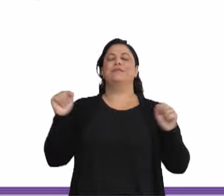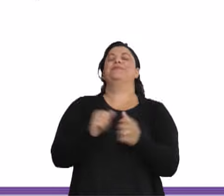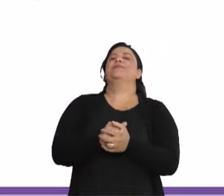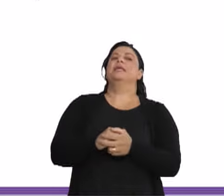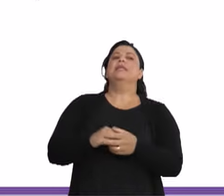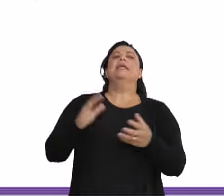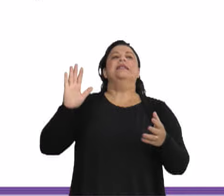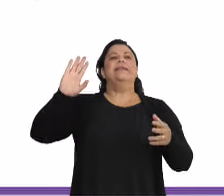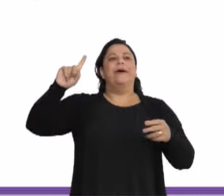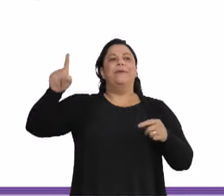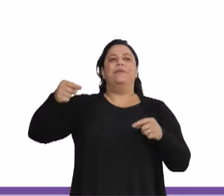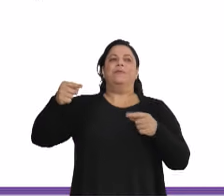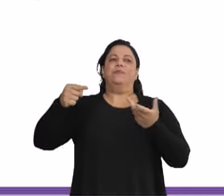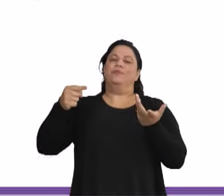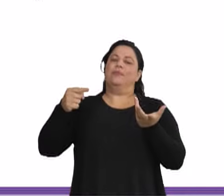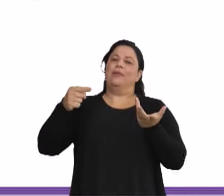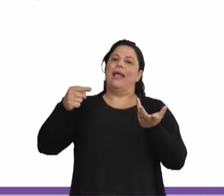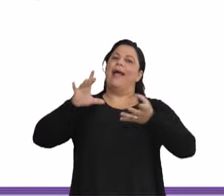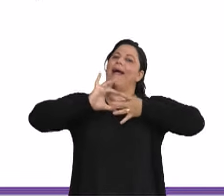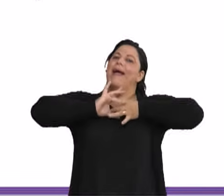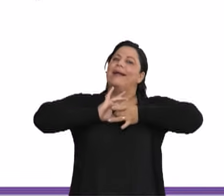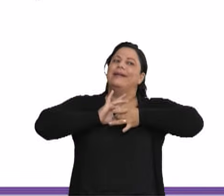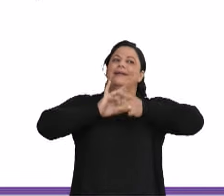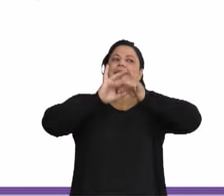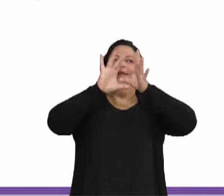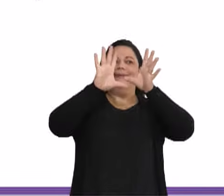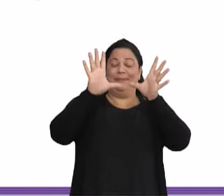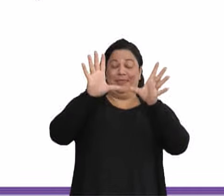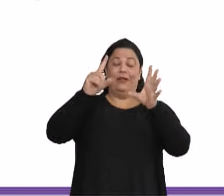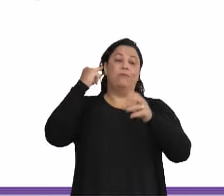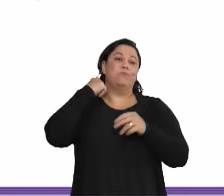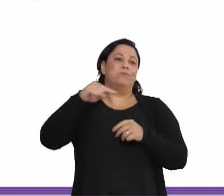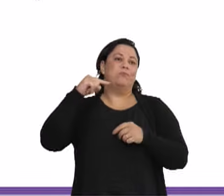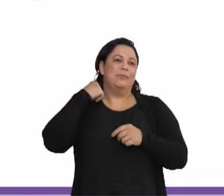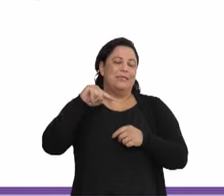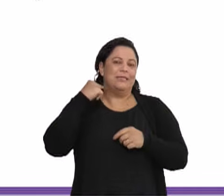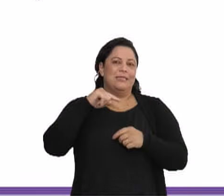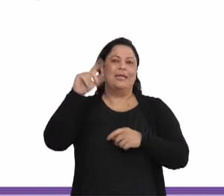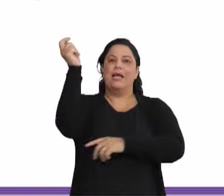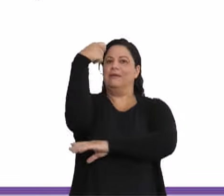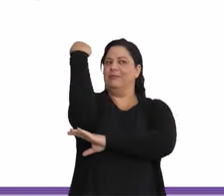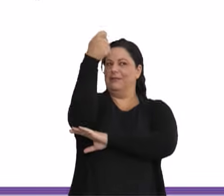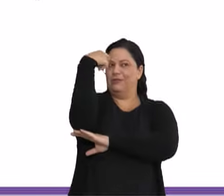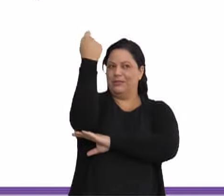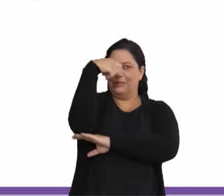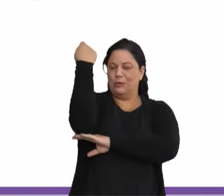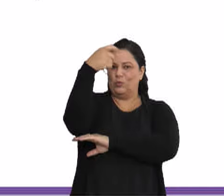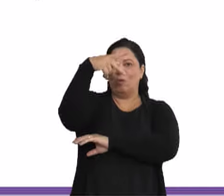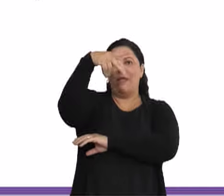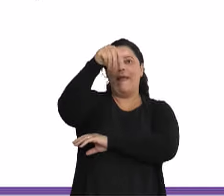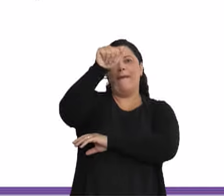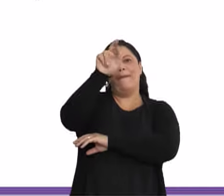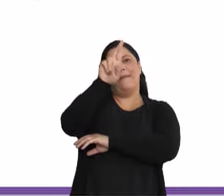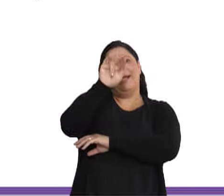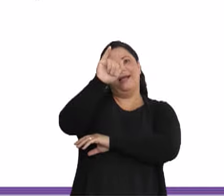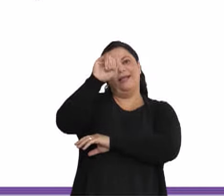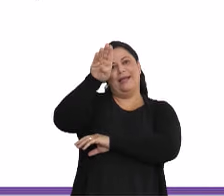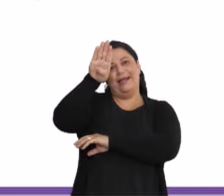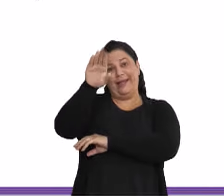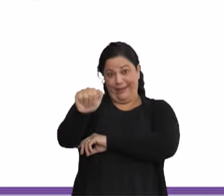Liberal, Minas Gerais, Rio Grande do Sul e Paraíba lançaram Getúlio Vargas e João